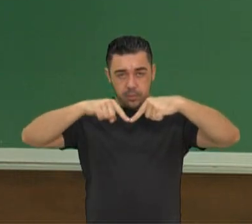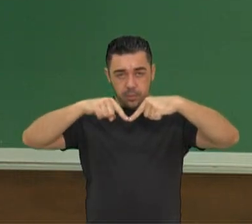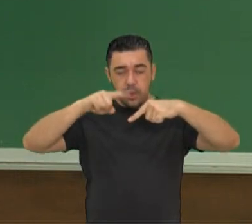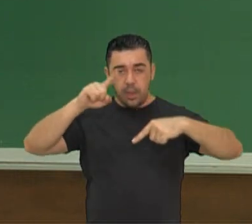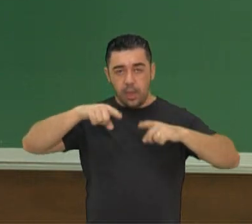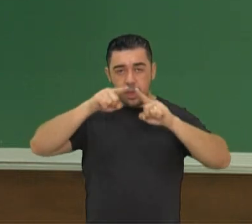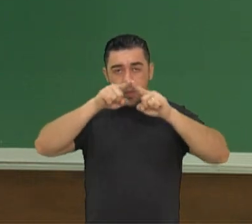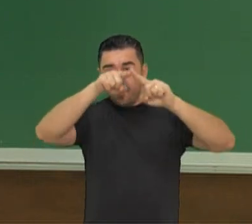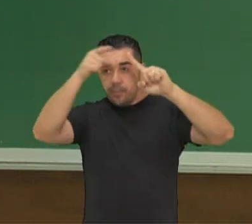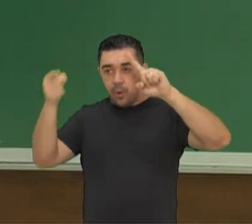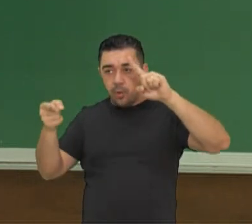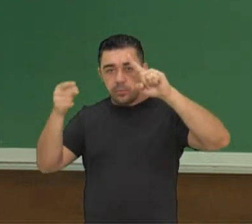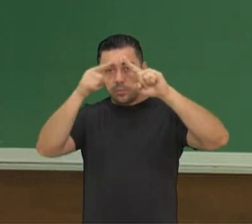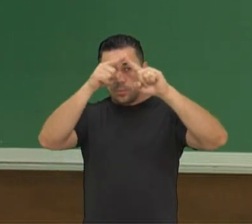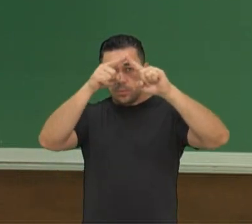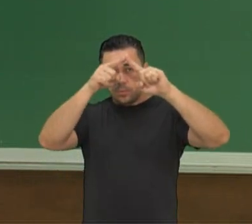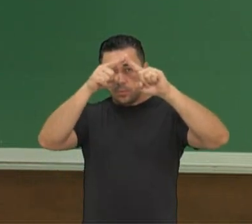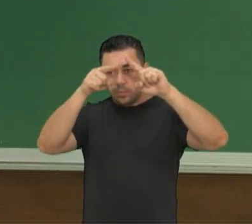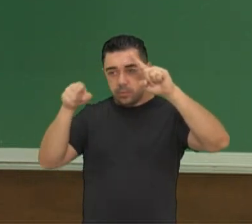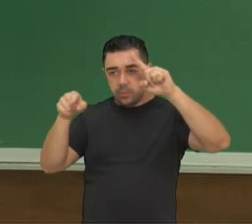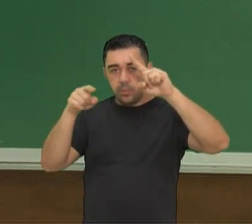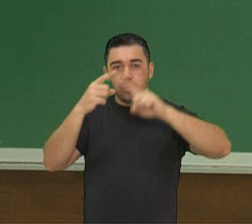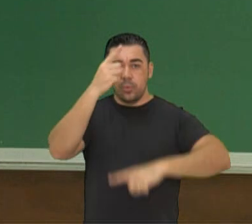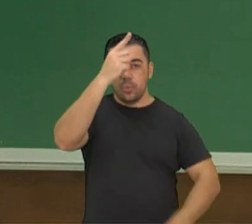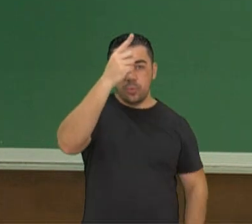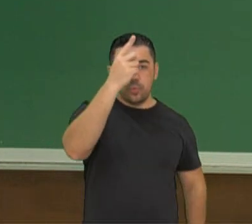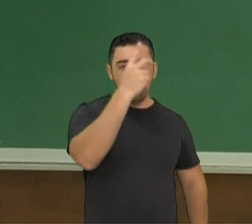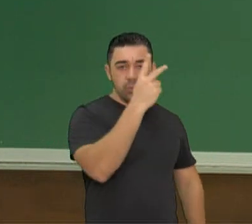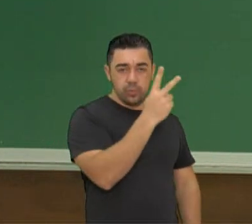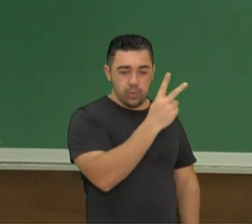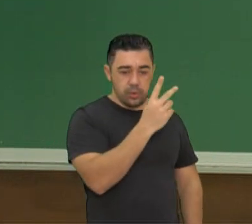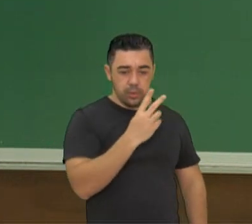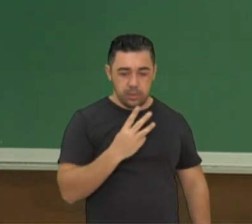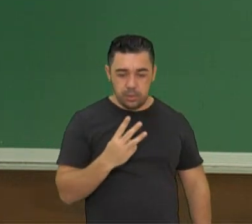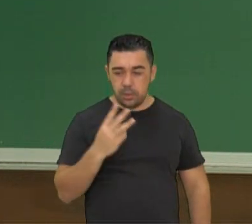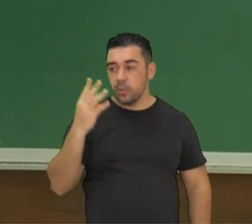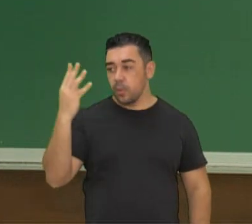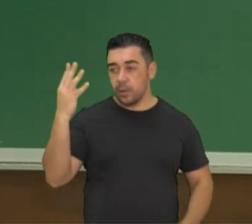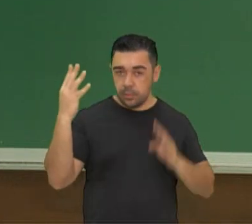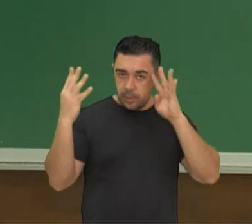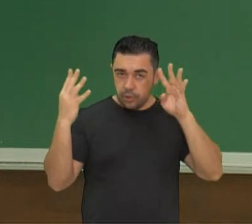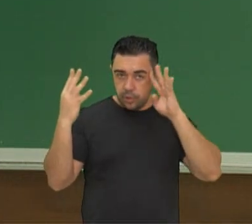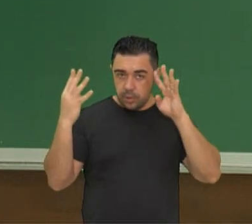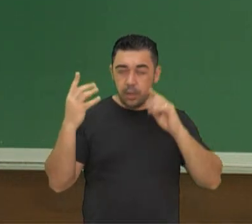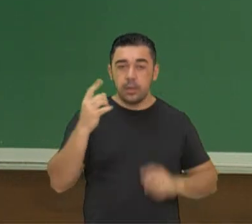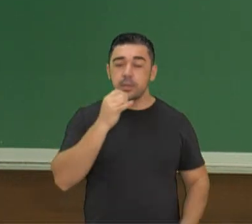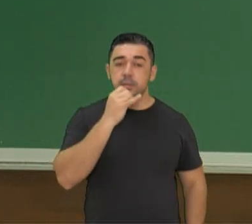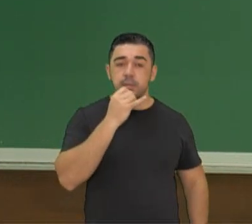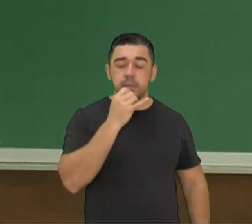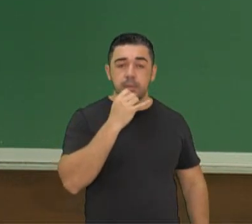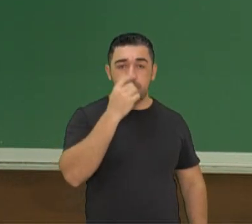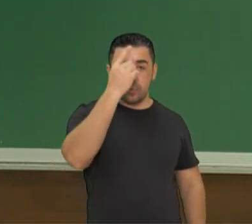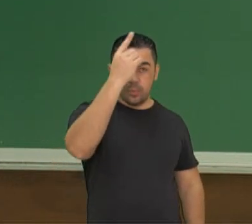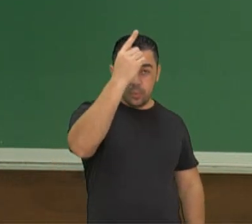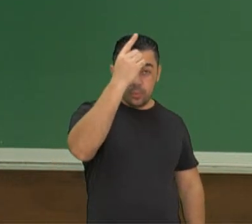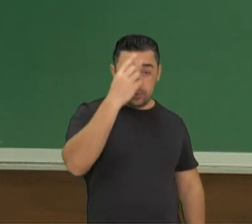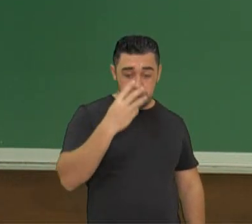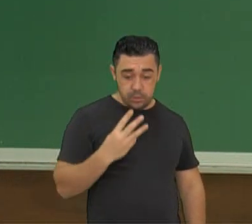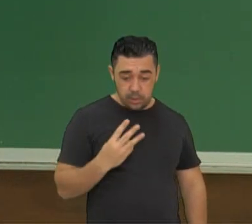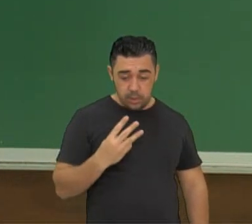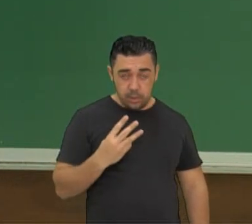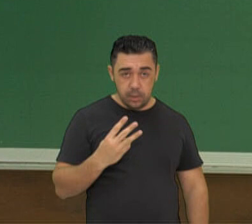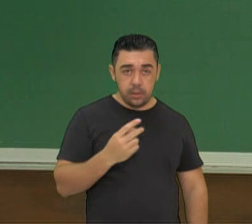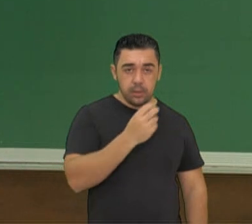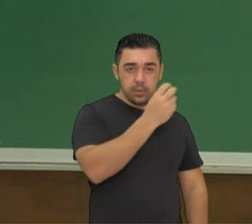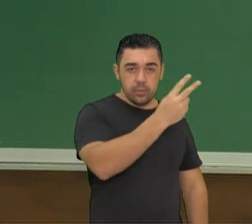consecutivo? Imagina um polígono qualquer e numera os polígonos, numera os vértices. Tudo bem? Numerou os vértices? Beleza.